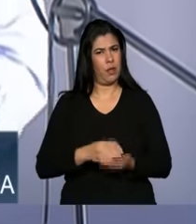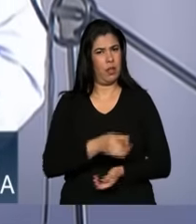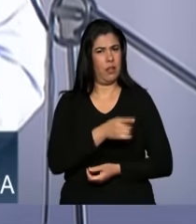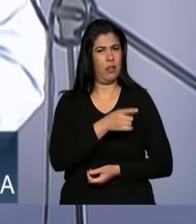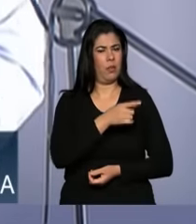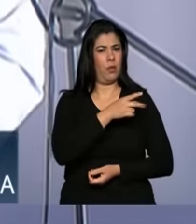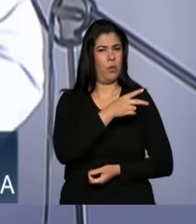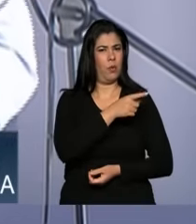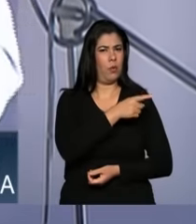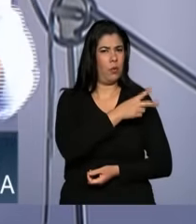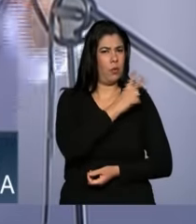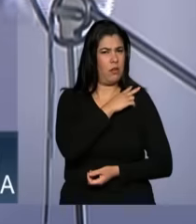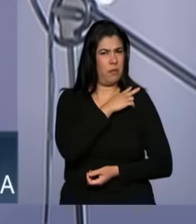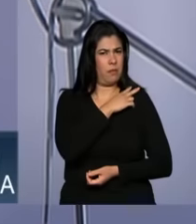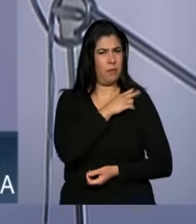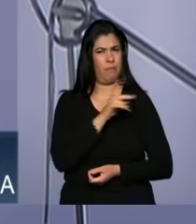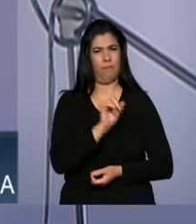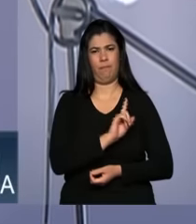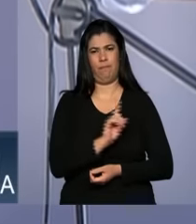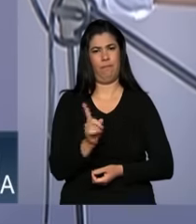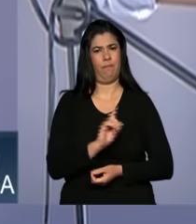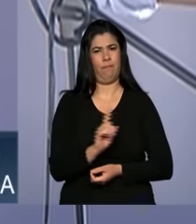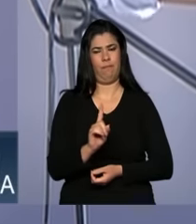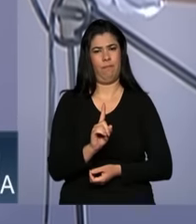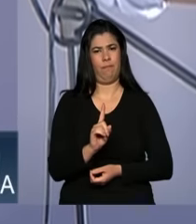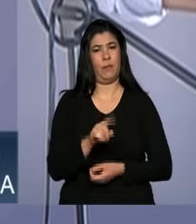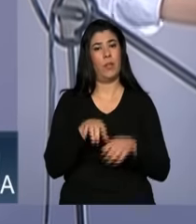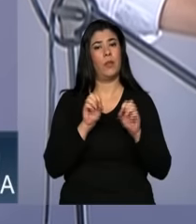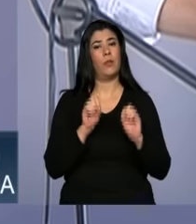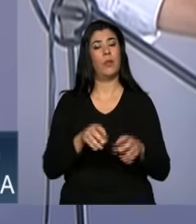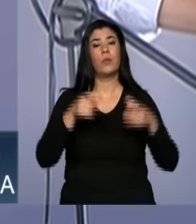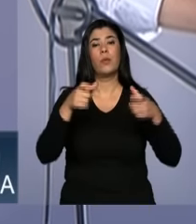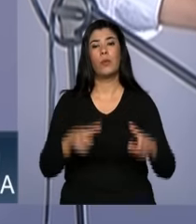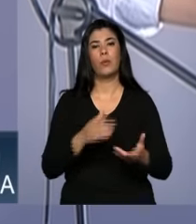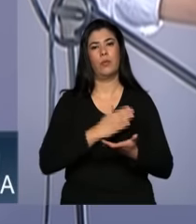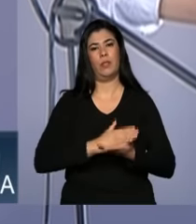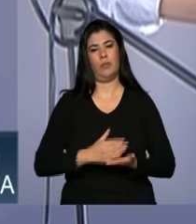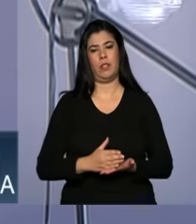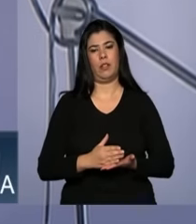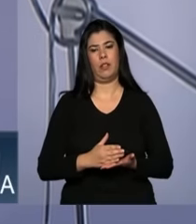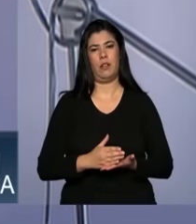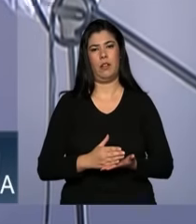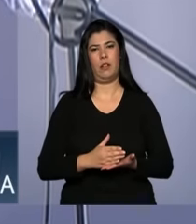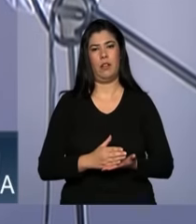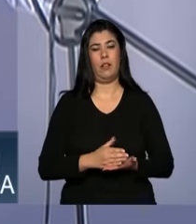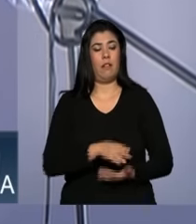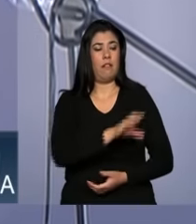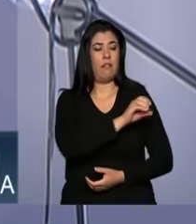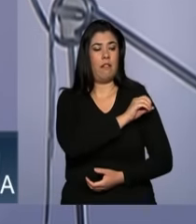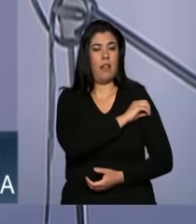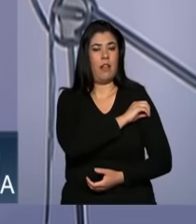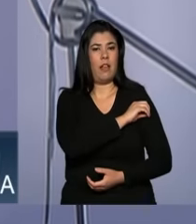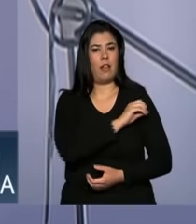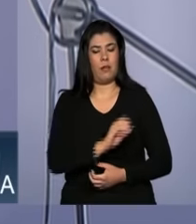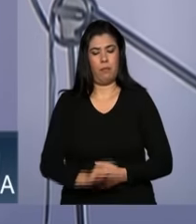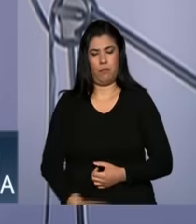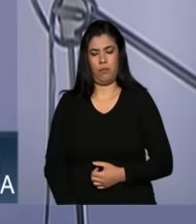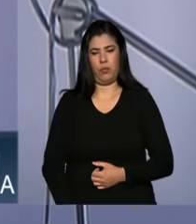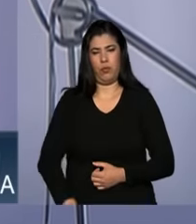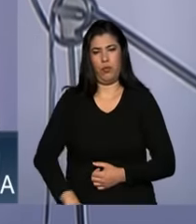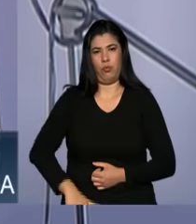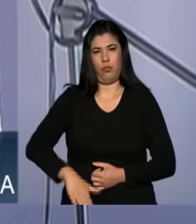2. A educação começa na infância. É nessa idade que a